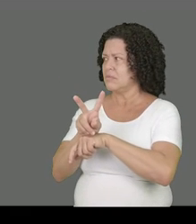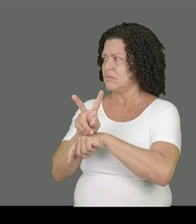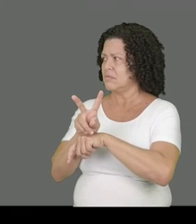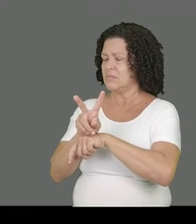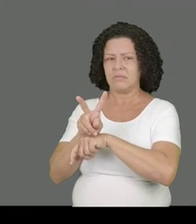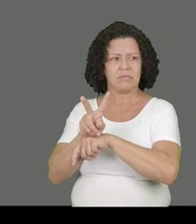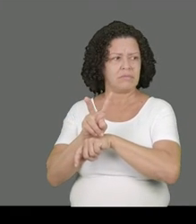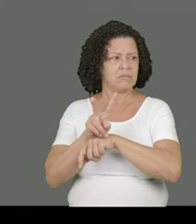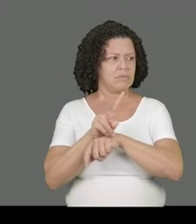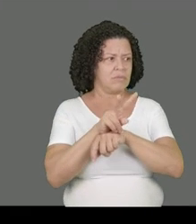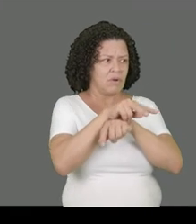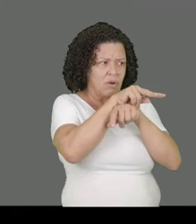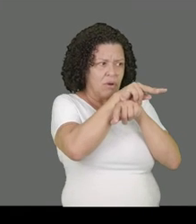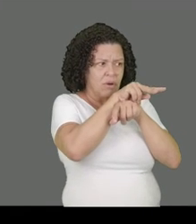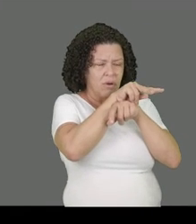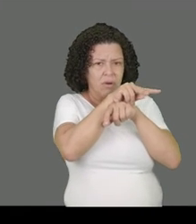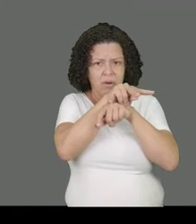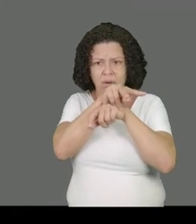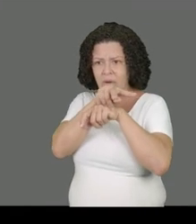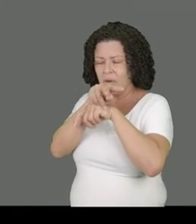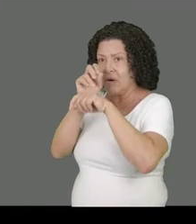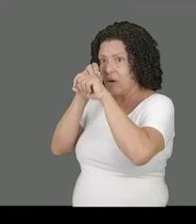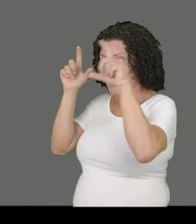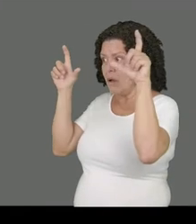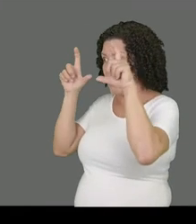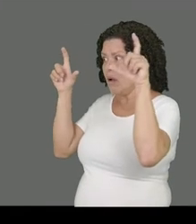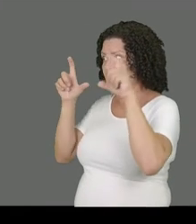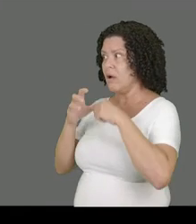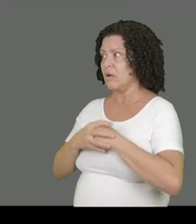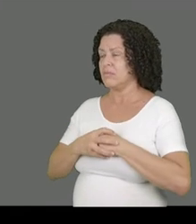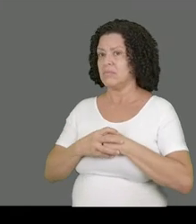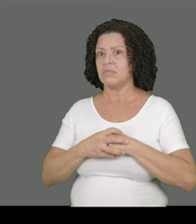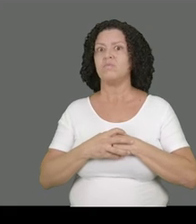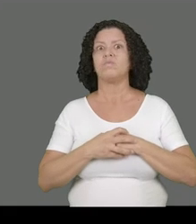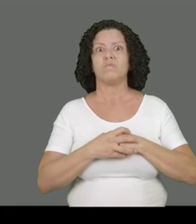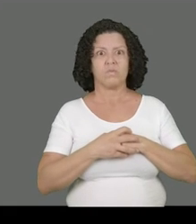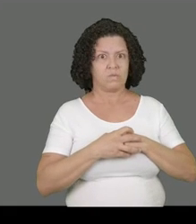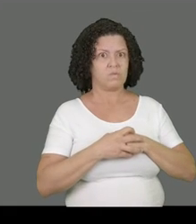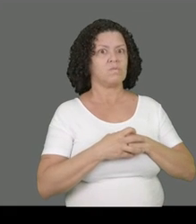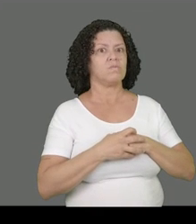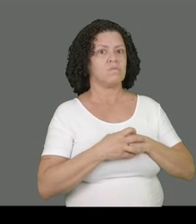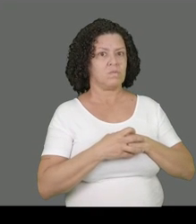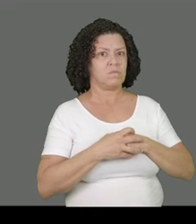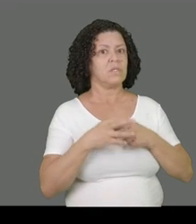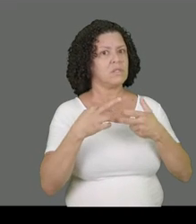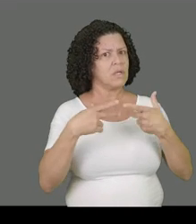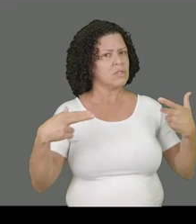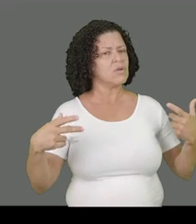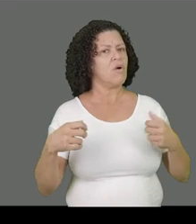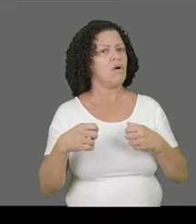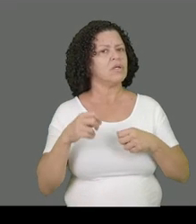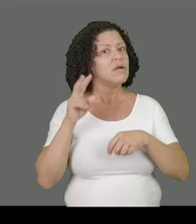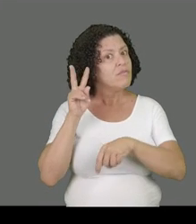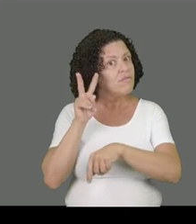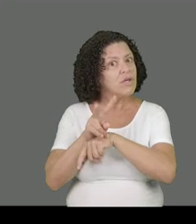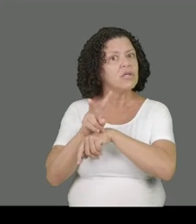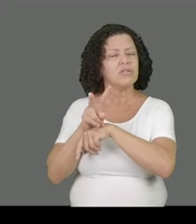vigiar. Vigiar, olhar, estar atento a essas pedras do